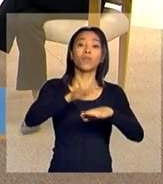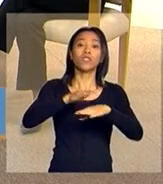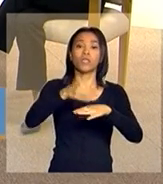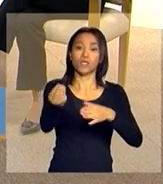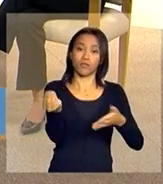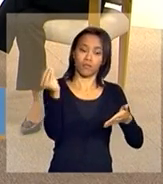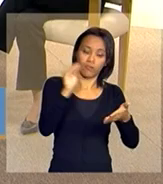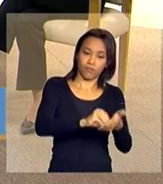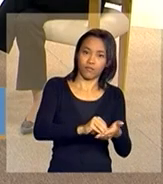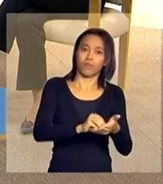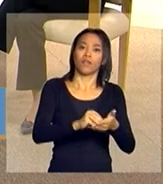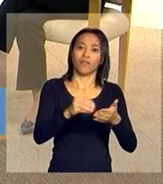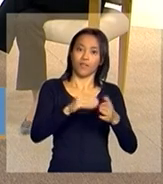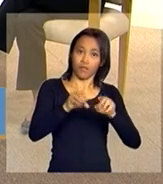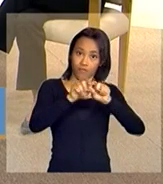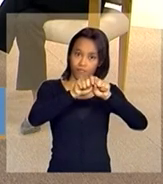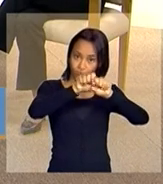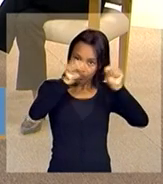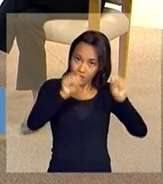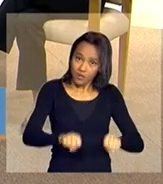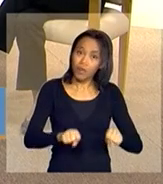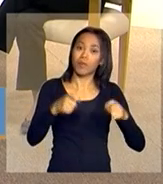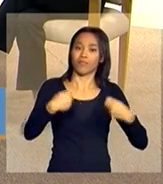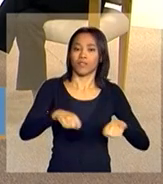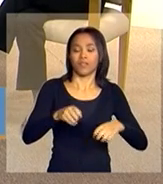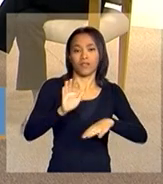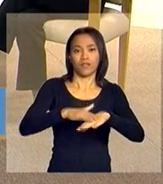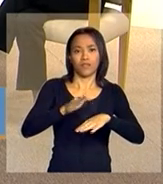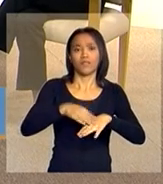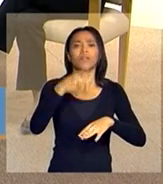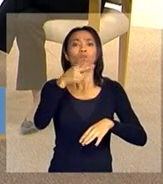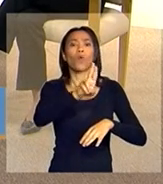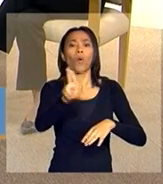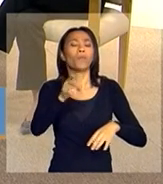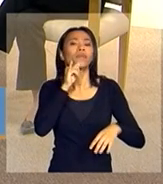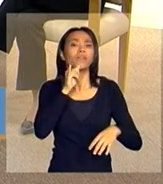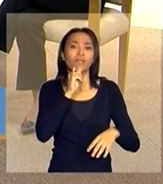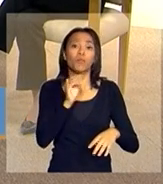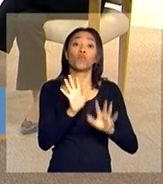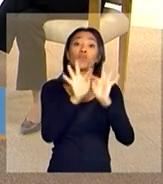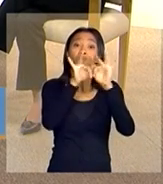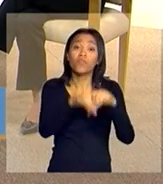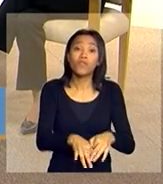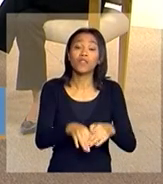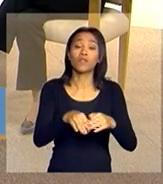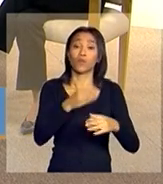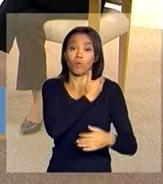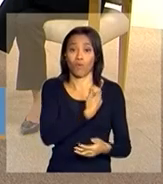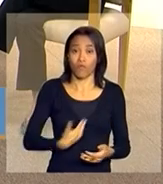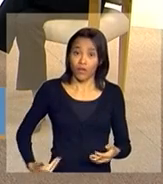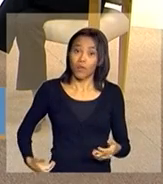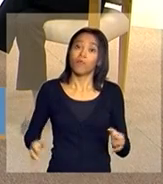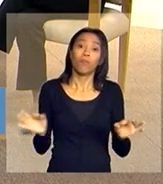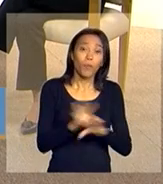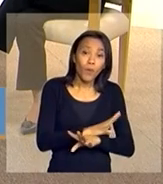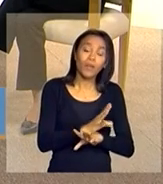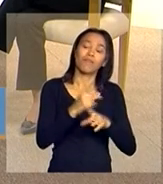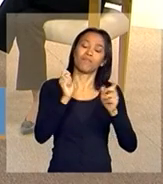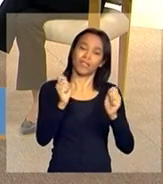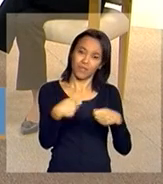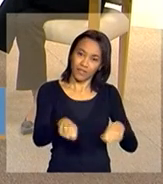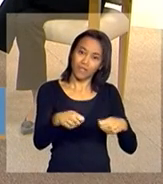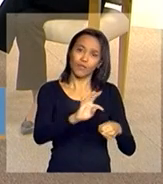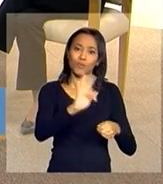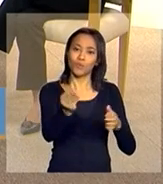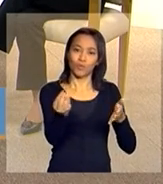o gestor se Manteve precisa é necessária a atualização por exemplo da data fim de mandato e essa é a forma de de nós entrarmos